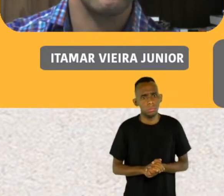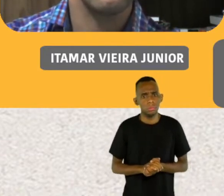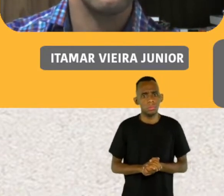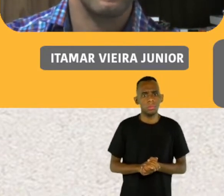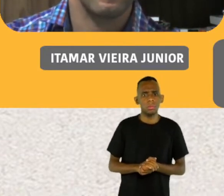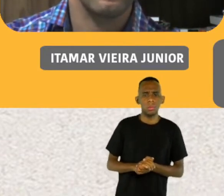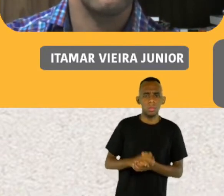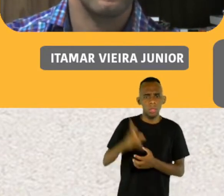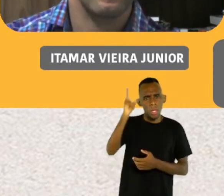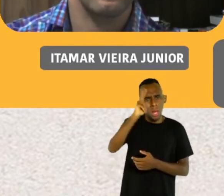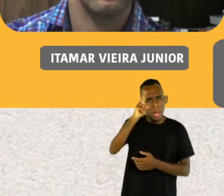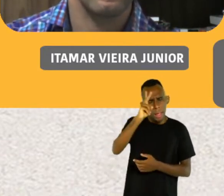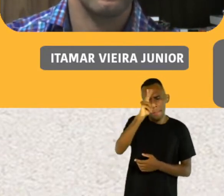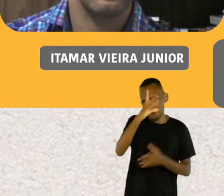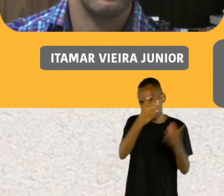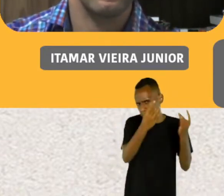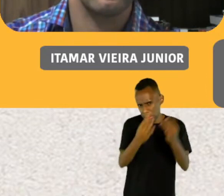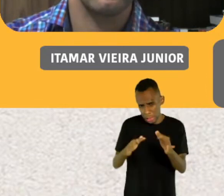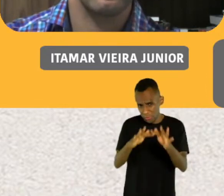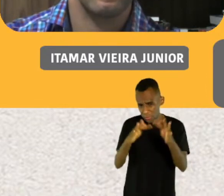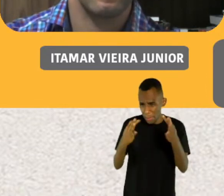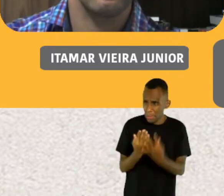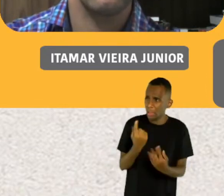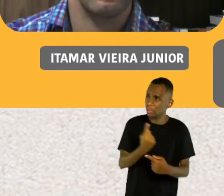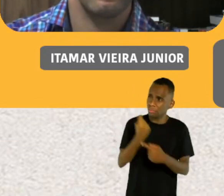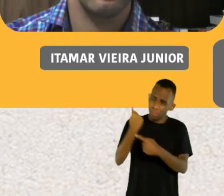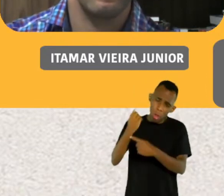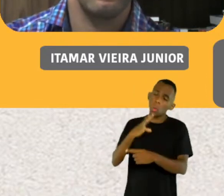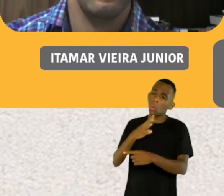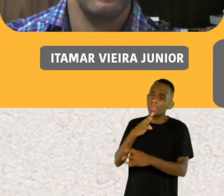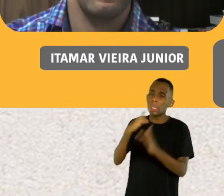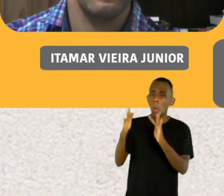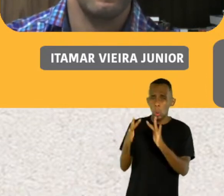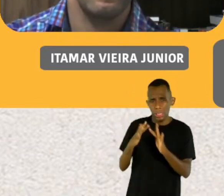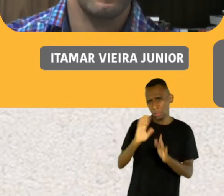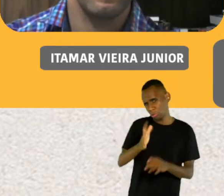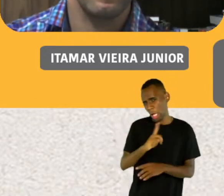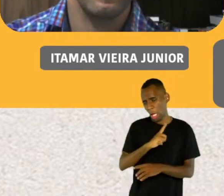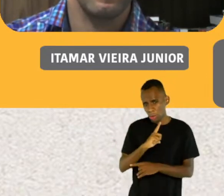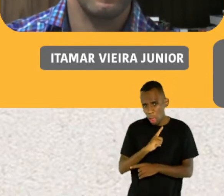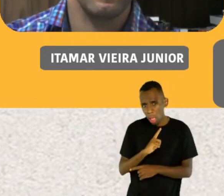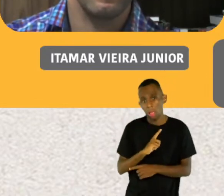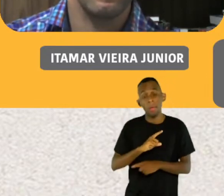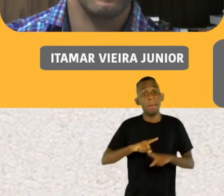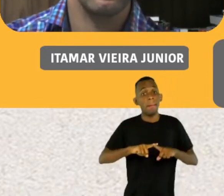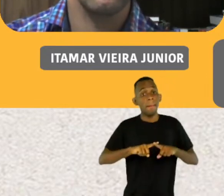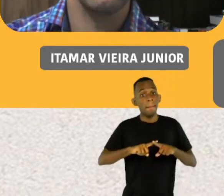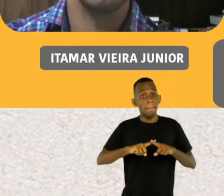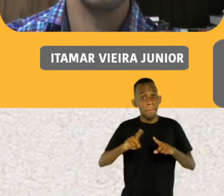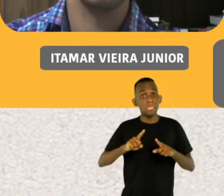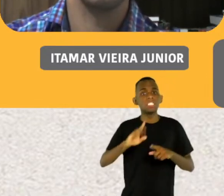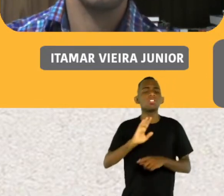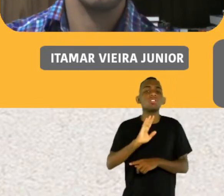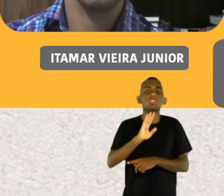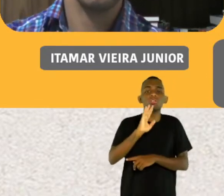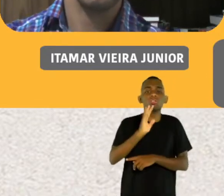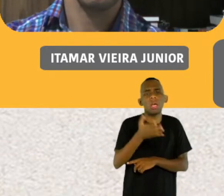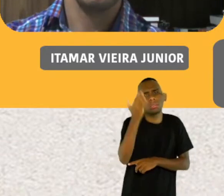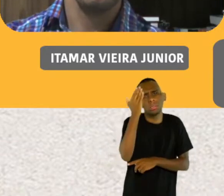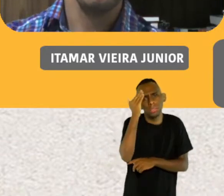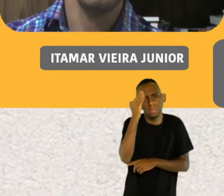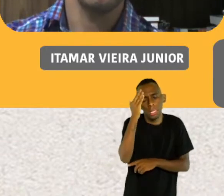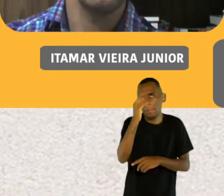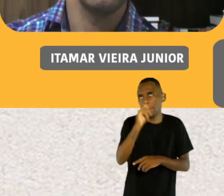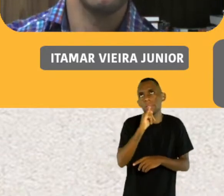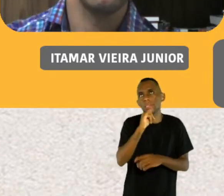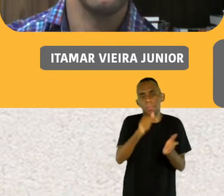da família ou de pessoas que você conheceu, etc., mas que você sabe, basta abrir o jornal que você